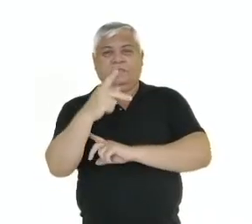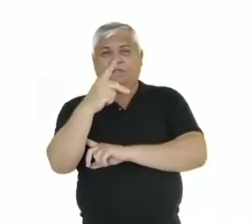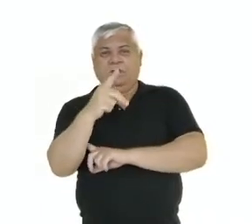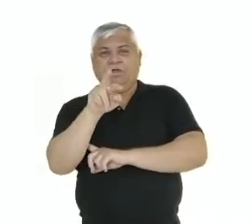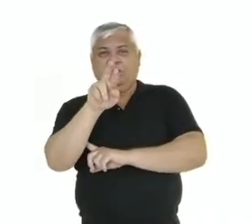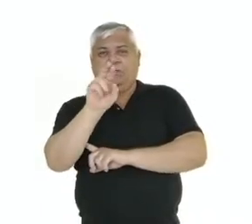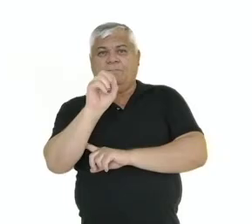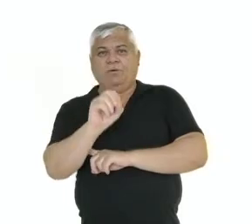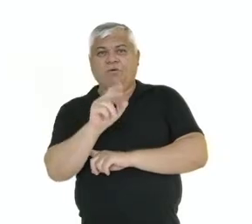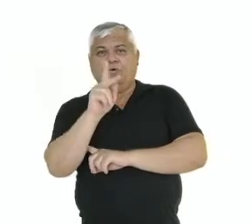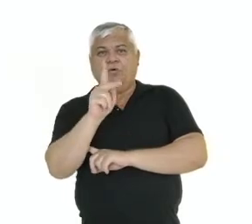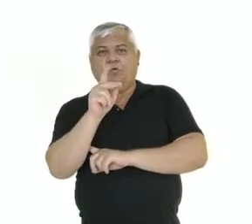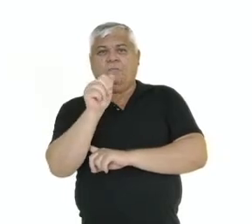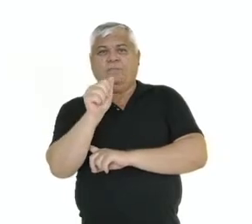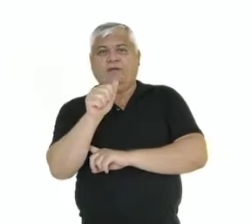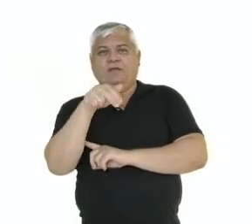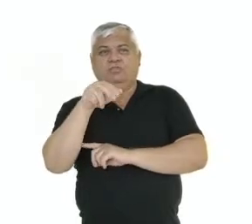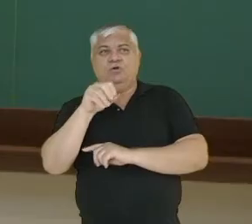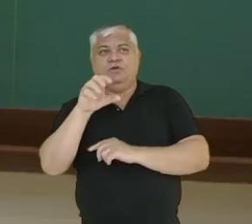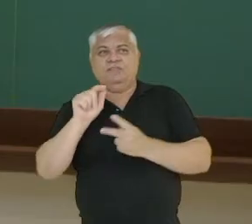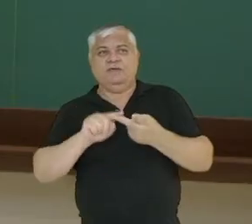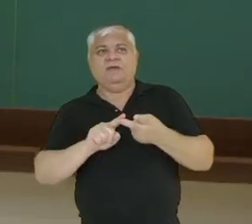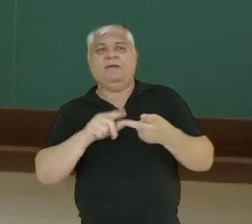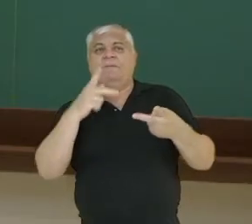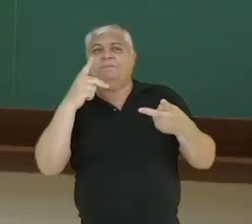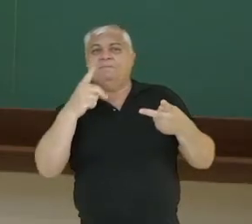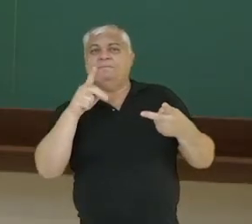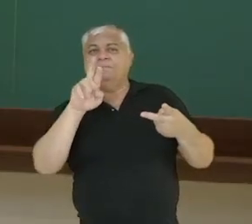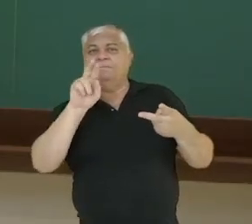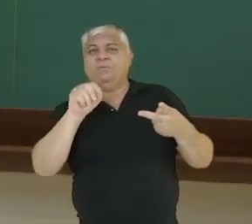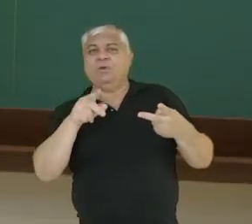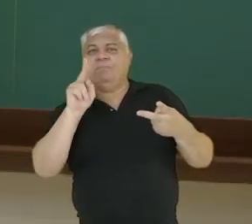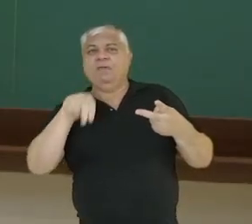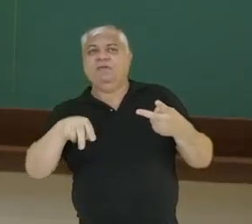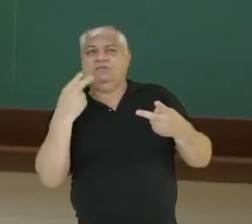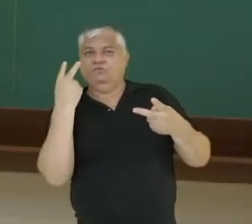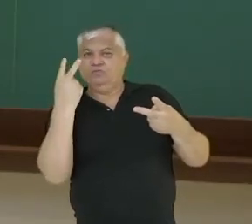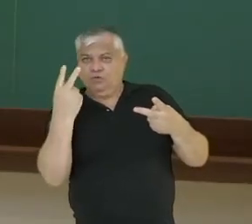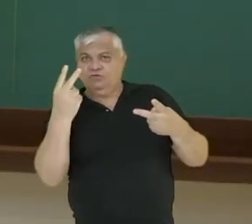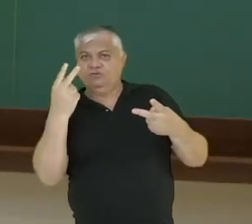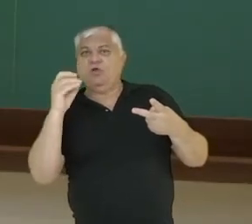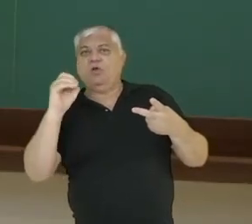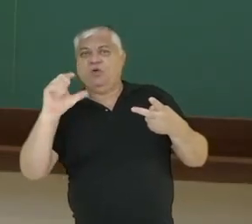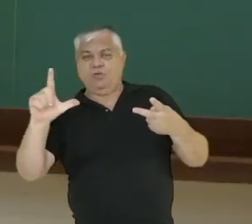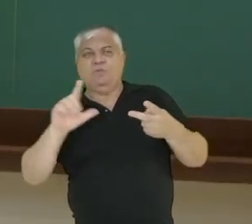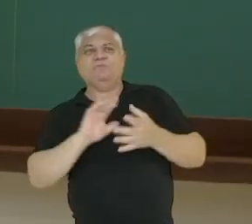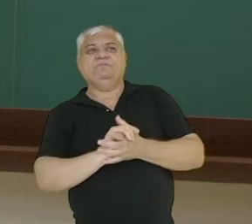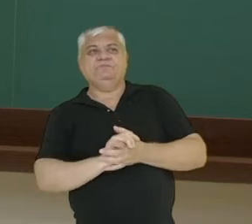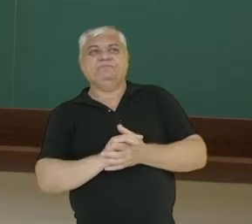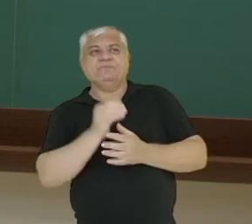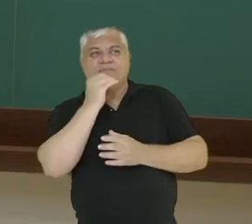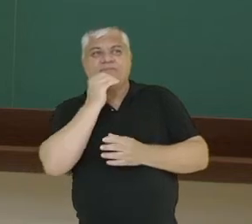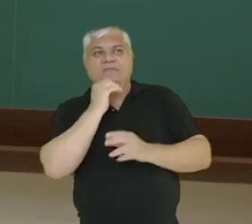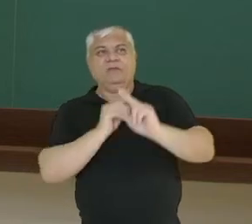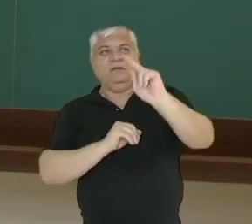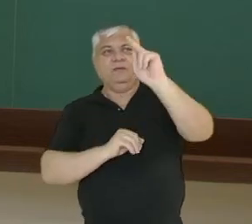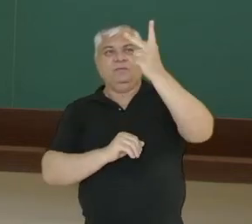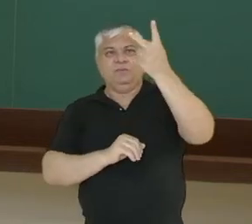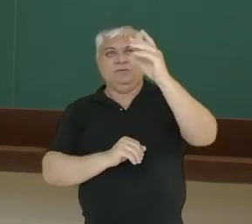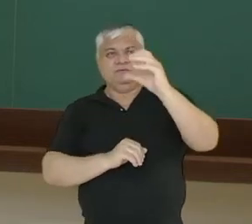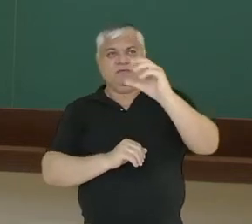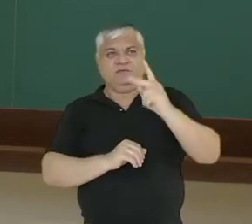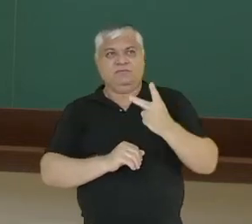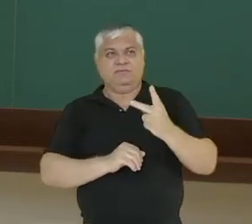e o propen-2-ol. Nós temos aqui a propanona, observe, C-O, carbonila, tá?